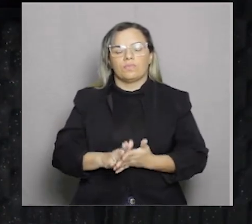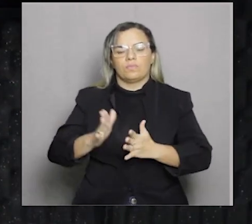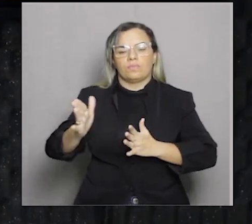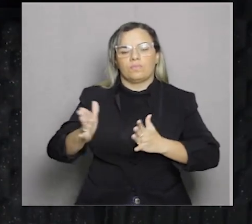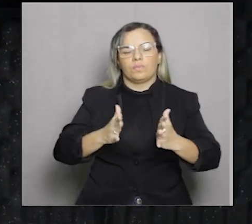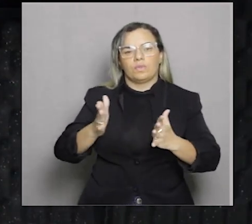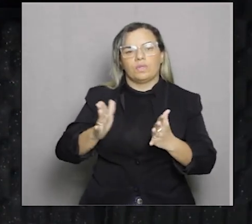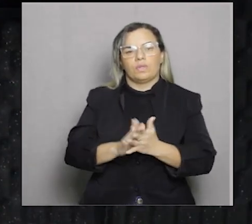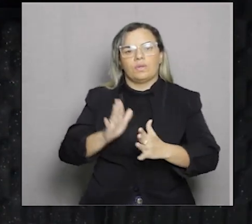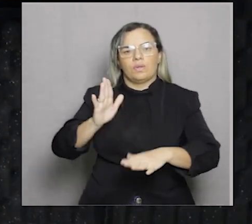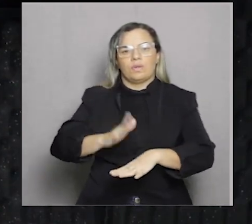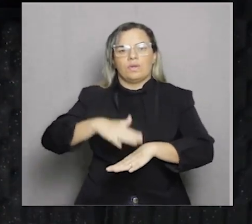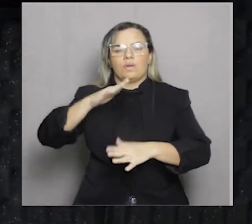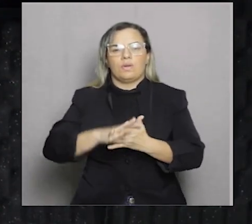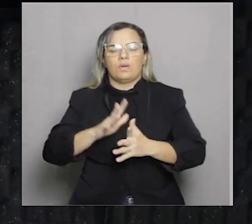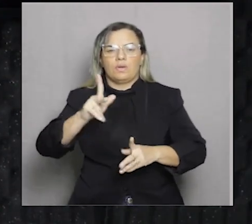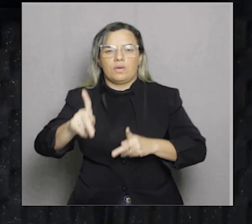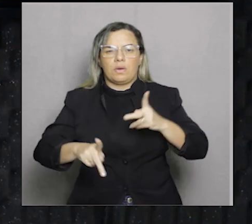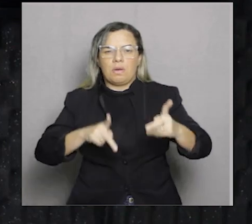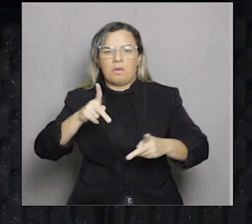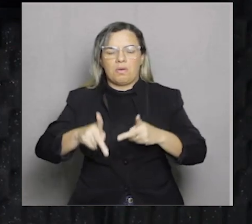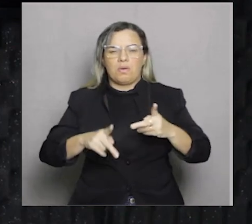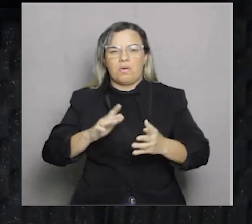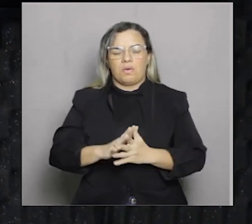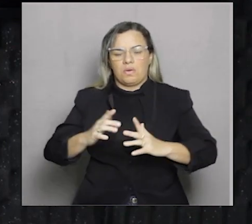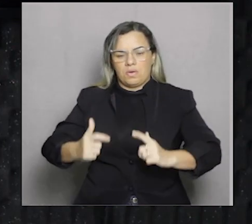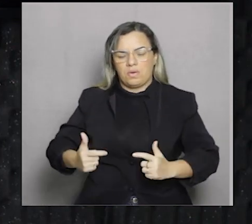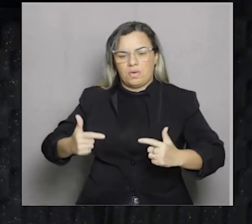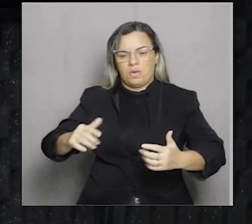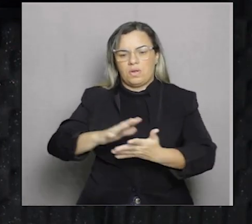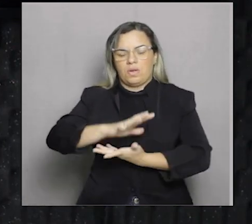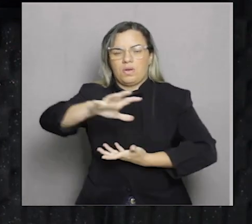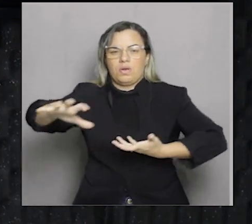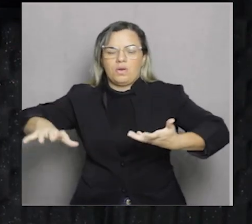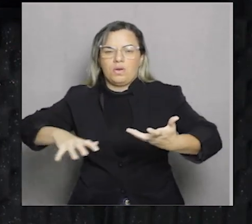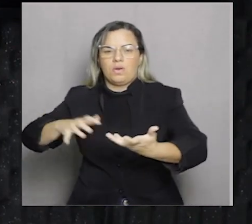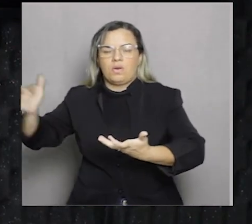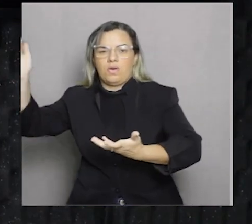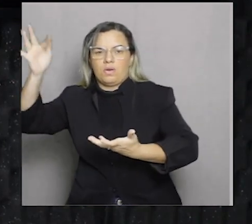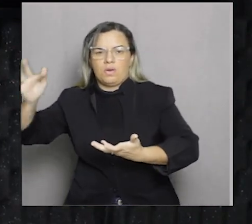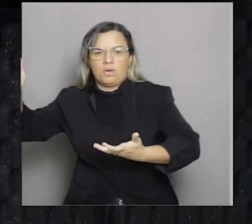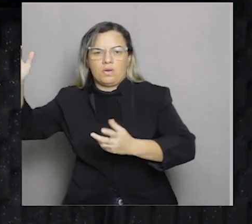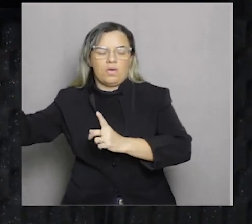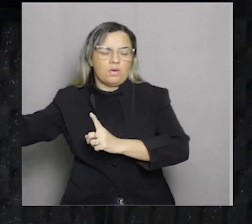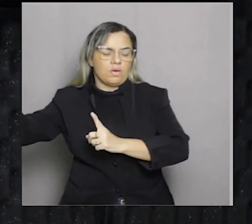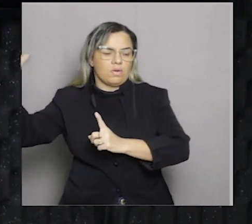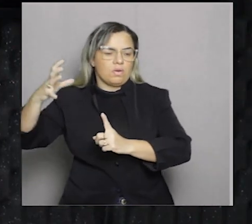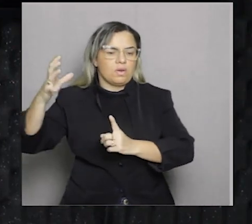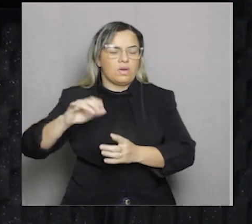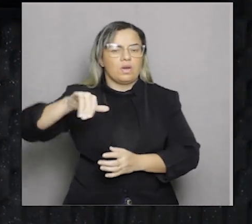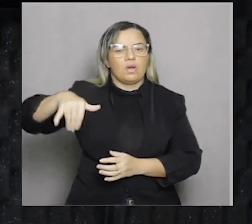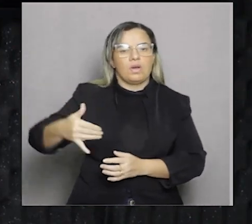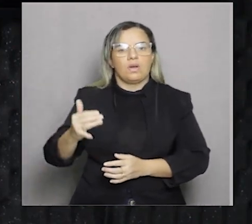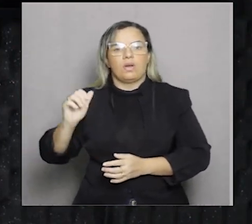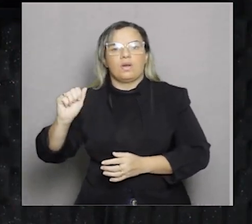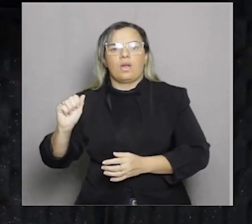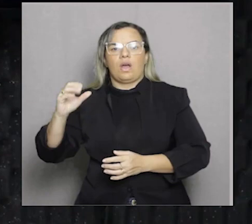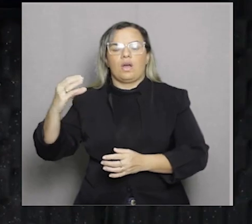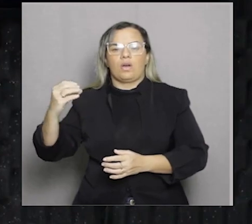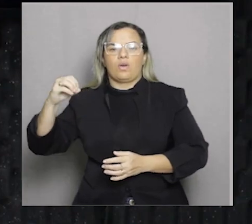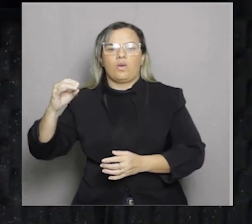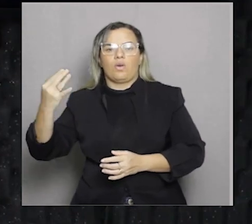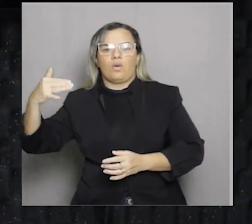mais popular e radical da Revolução Francesa, que é a fase jacobina, que vai